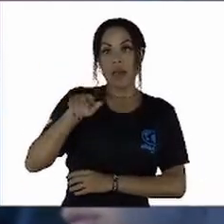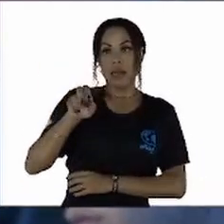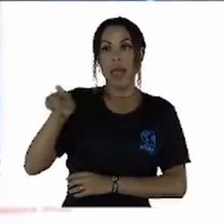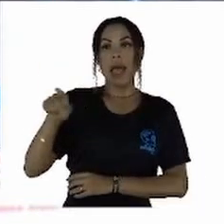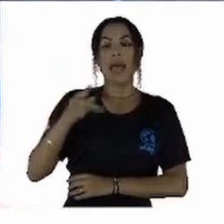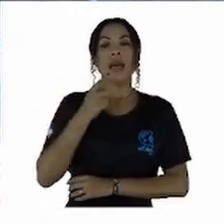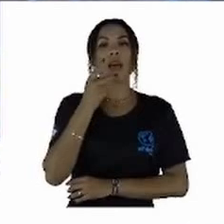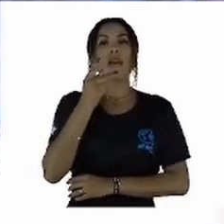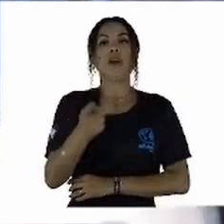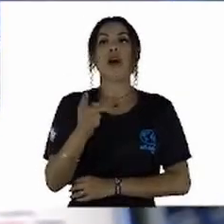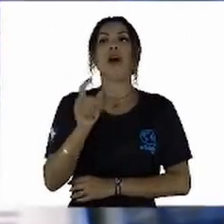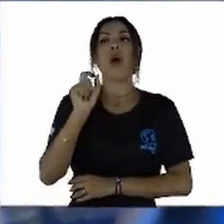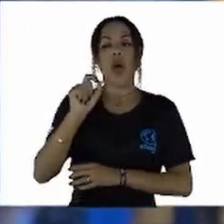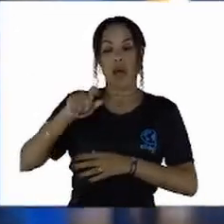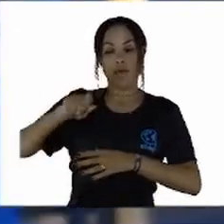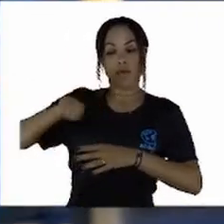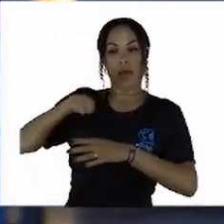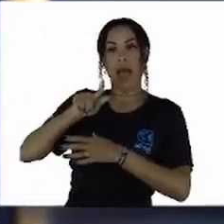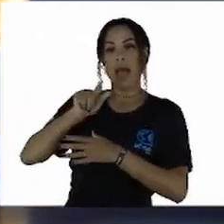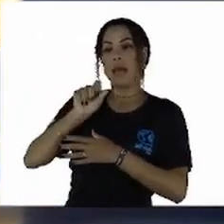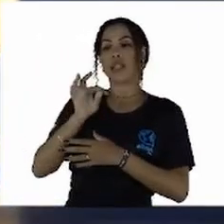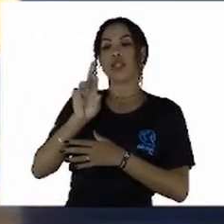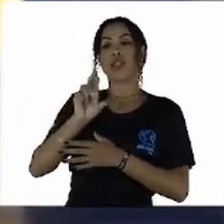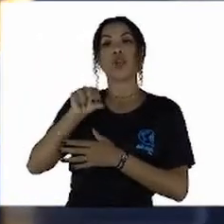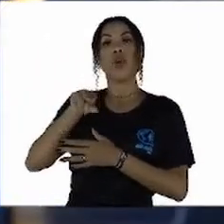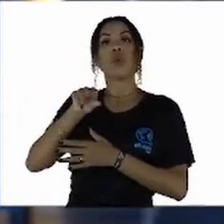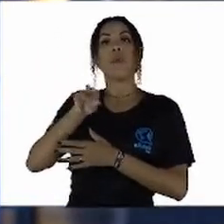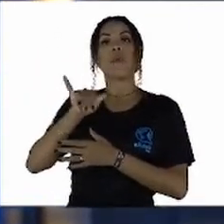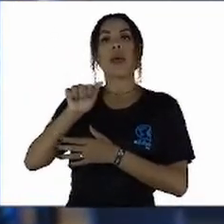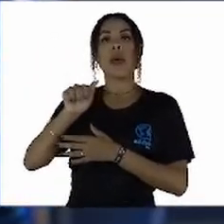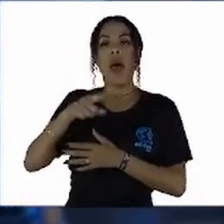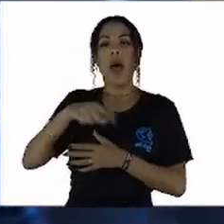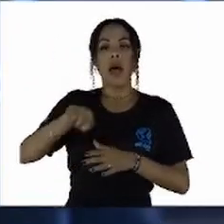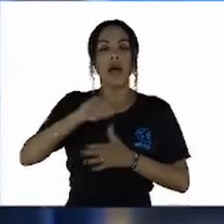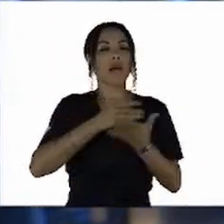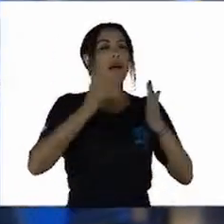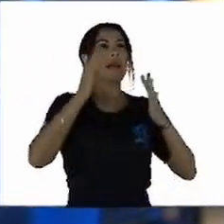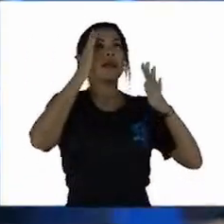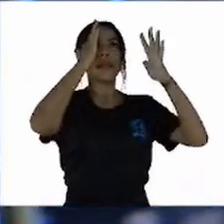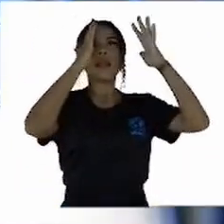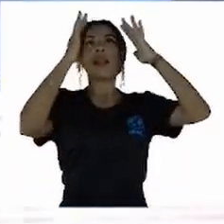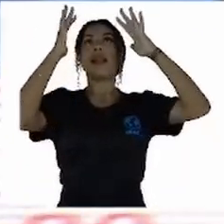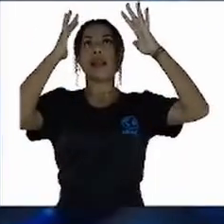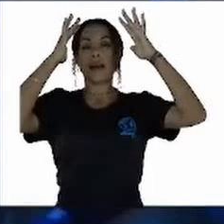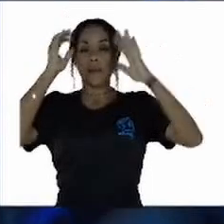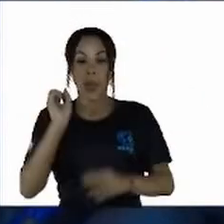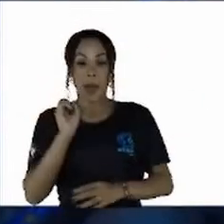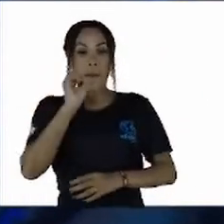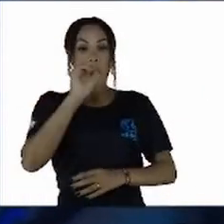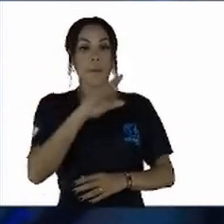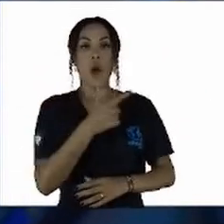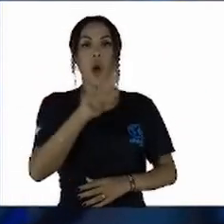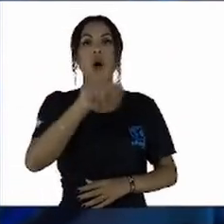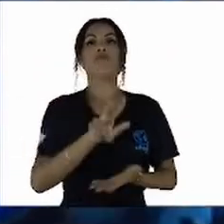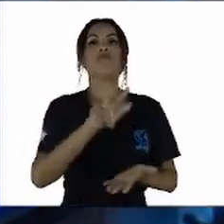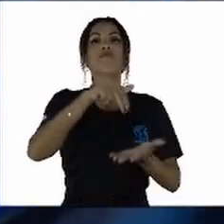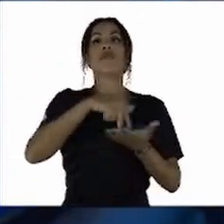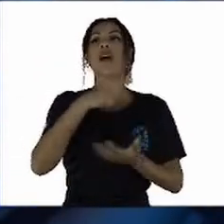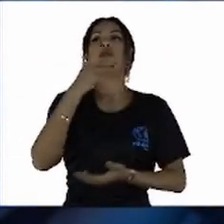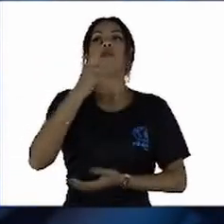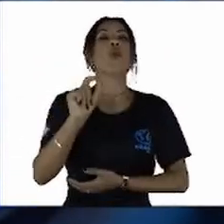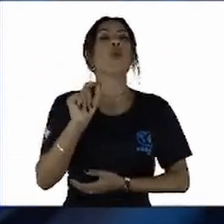ela falou que o ramo era gastronomia. A partir daí, a gente começou a viajar. Quando eu joguei a bola para ele, ele falou o quê?